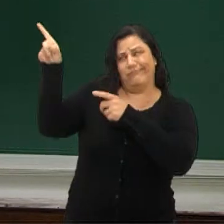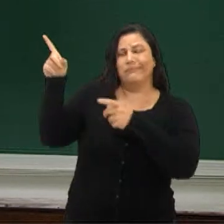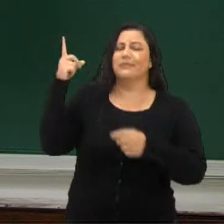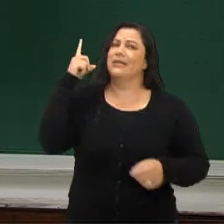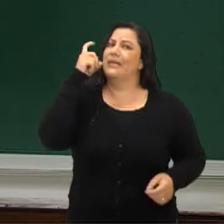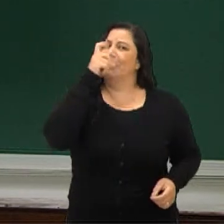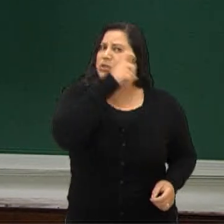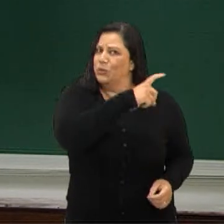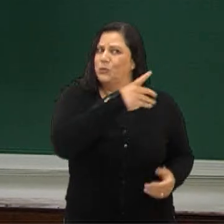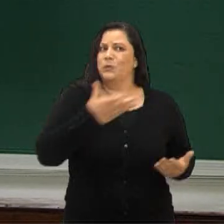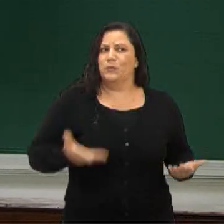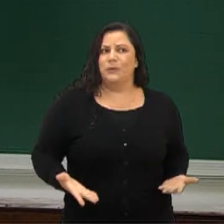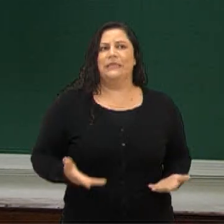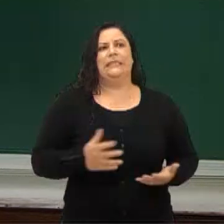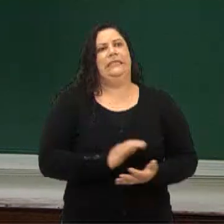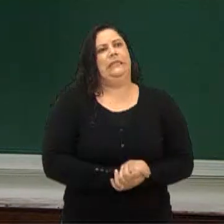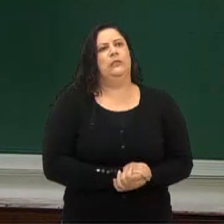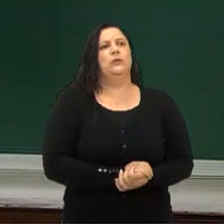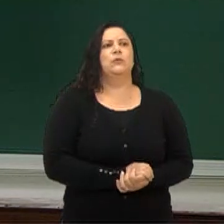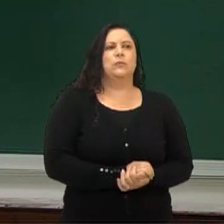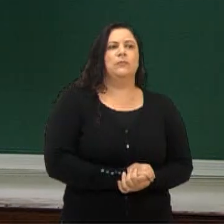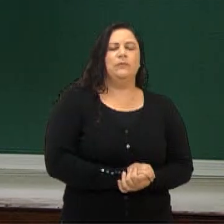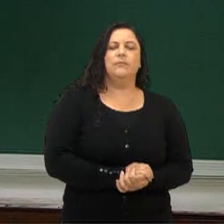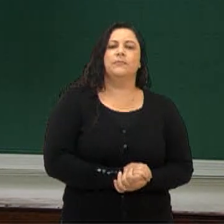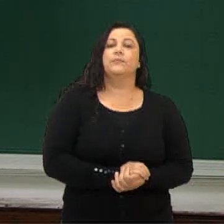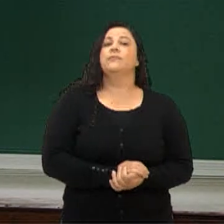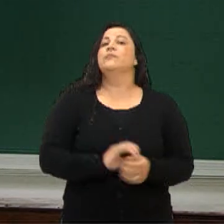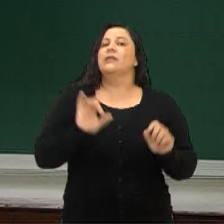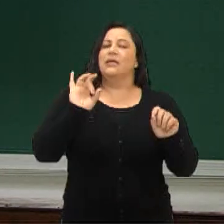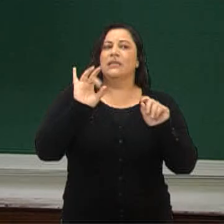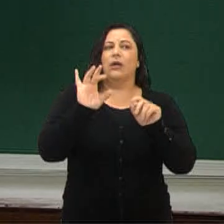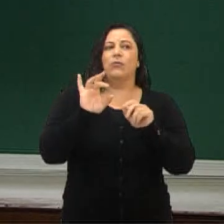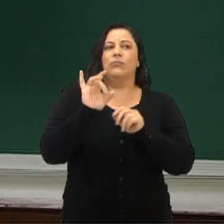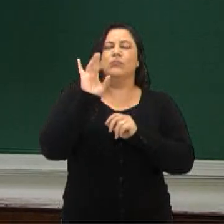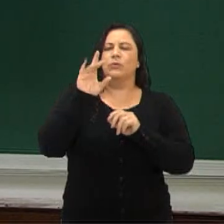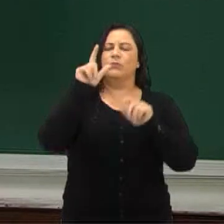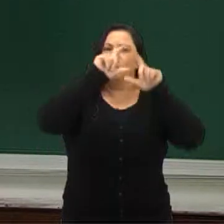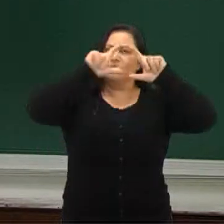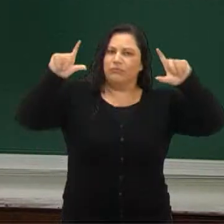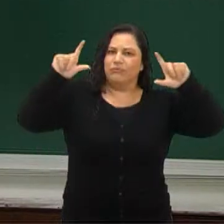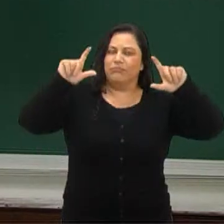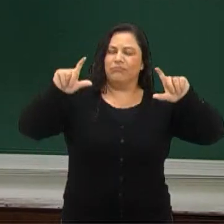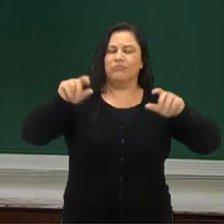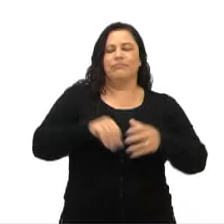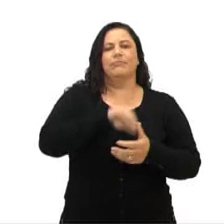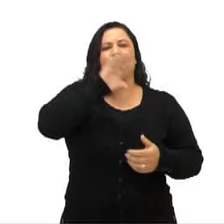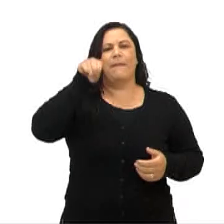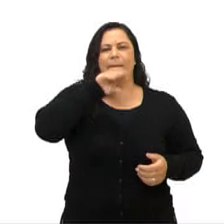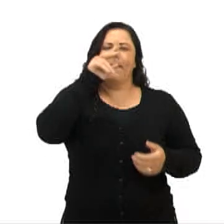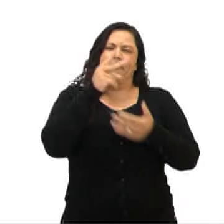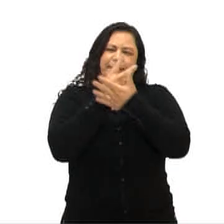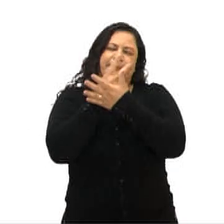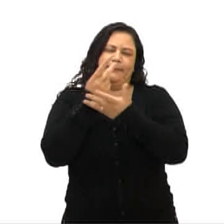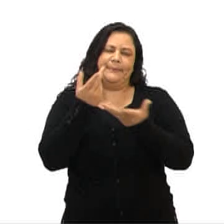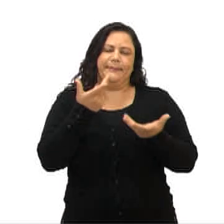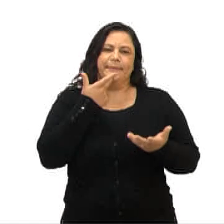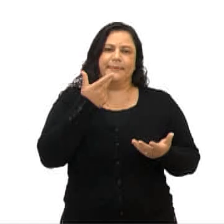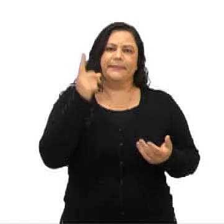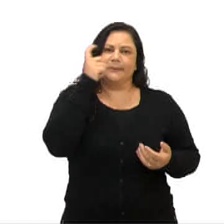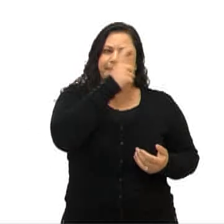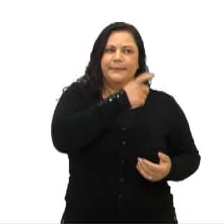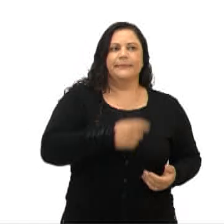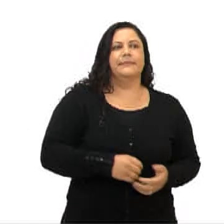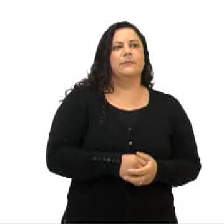falo no início, depois eles têm que falar, a maioria erra, né? Então é Gauguin, se escreve Gauguin, mas é Gauguin. Só com 35 anos dedicou-se à